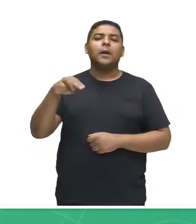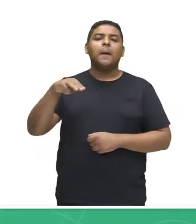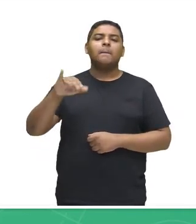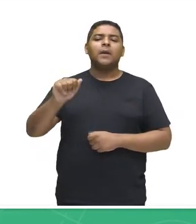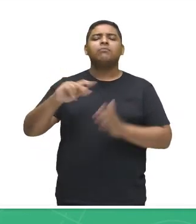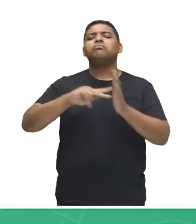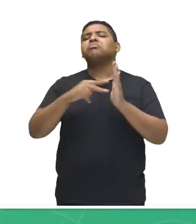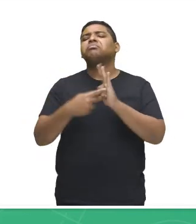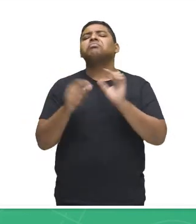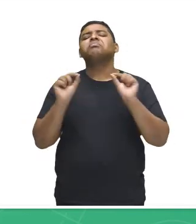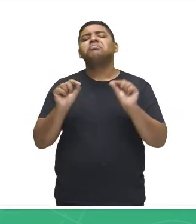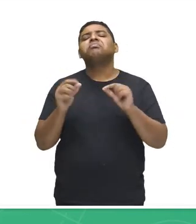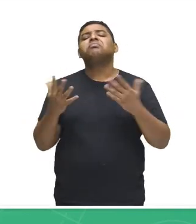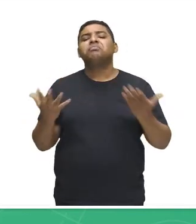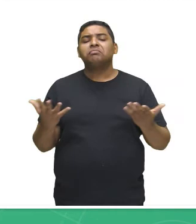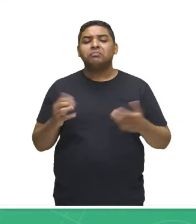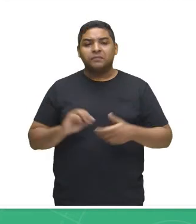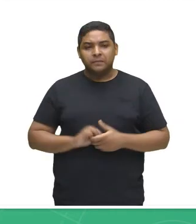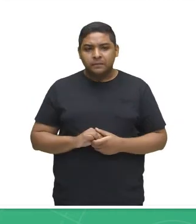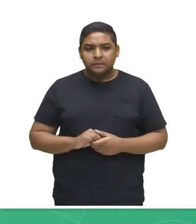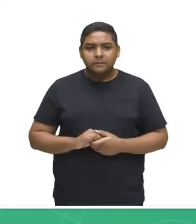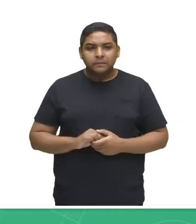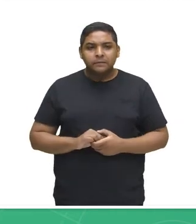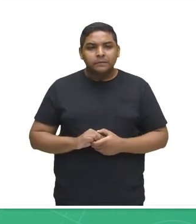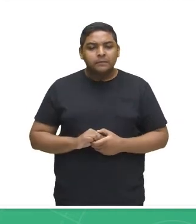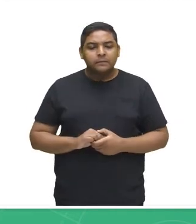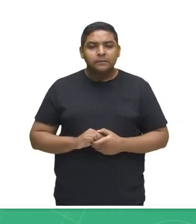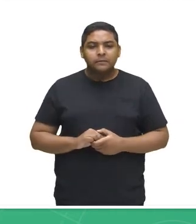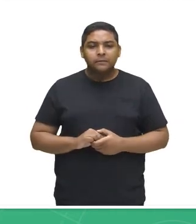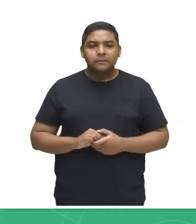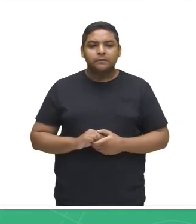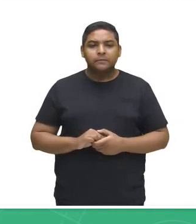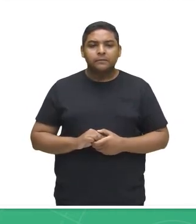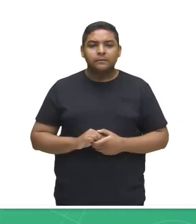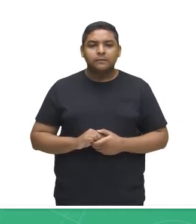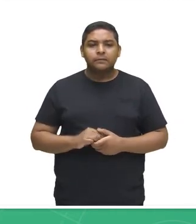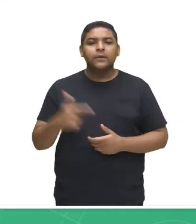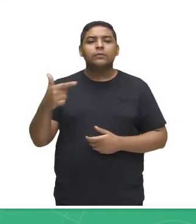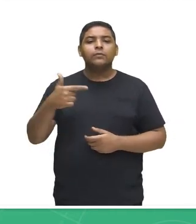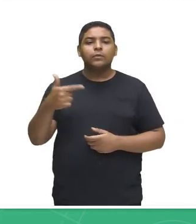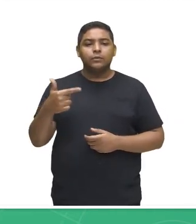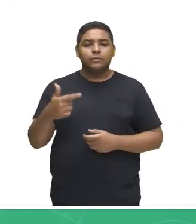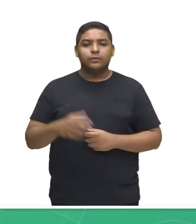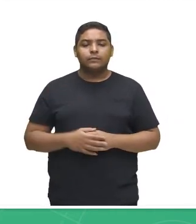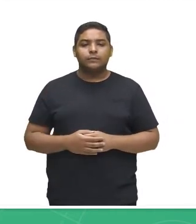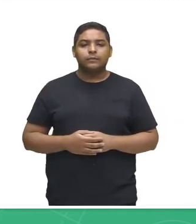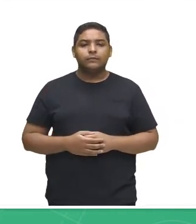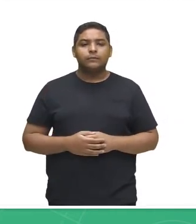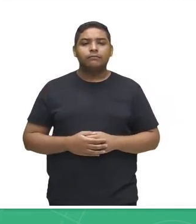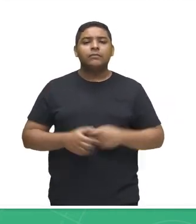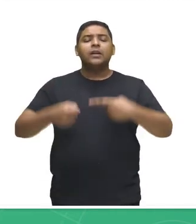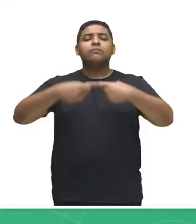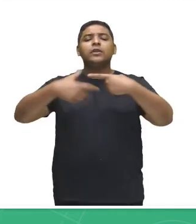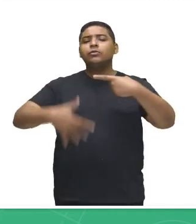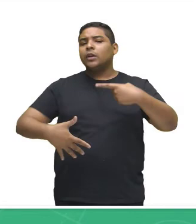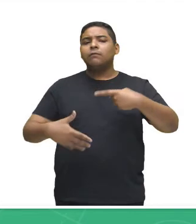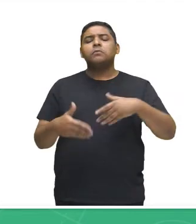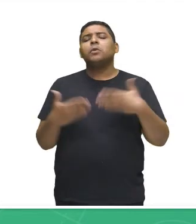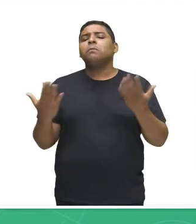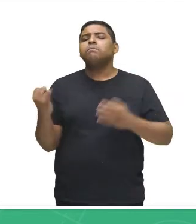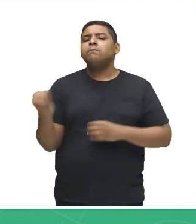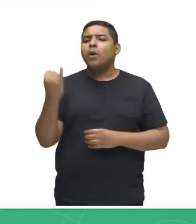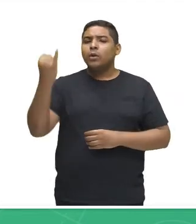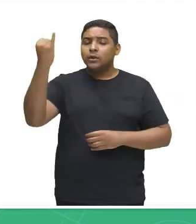temos também uma outra, não é isso? Temos, olha só, olha aí, descreva qual